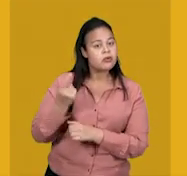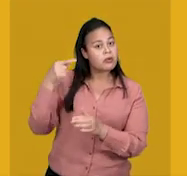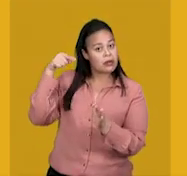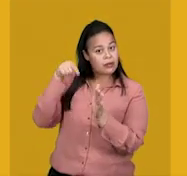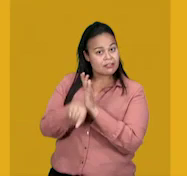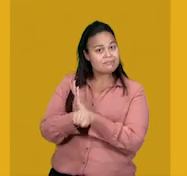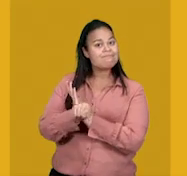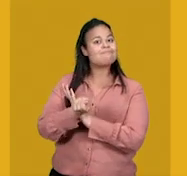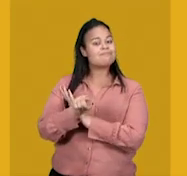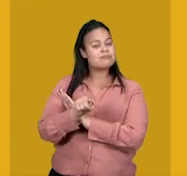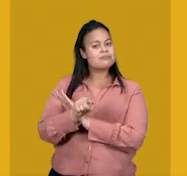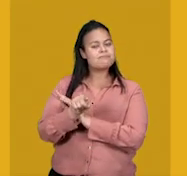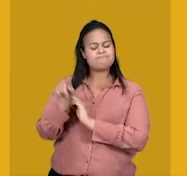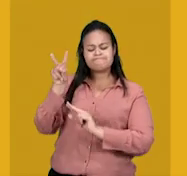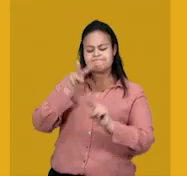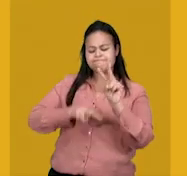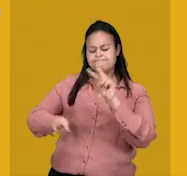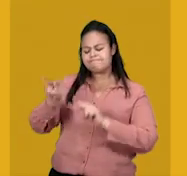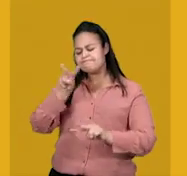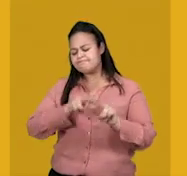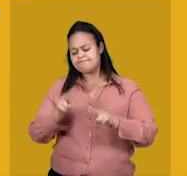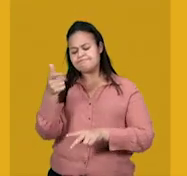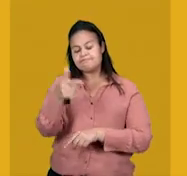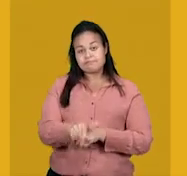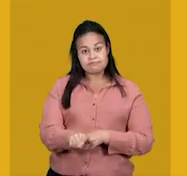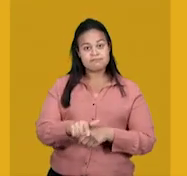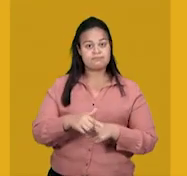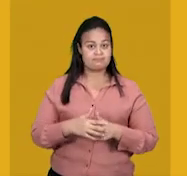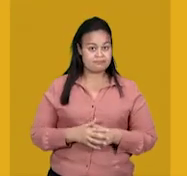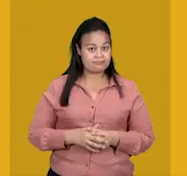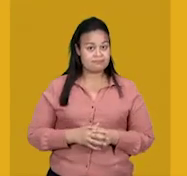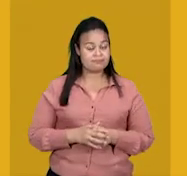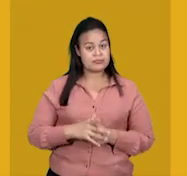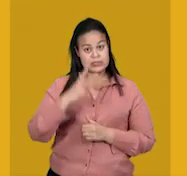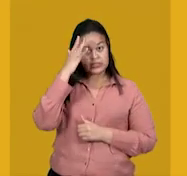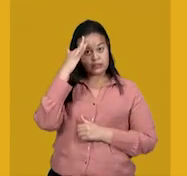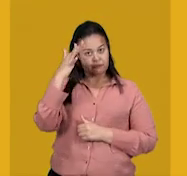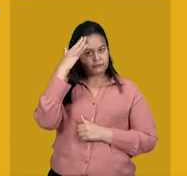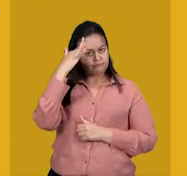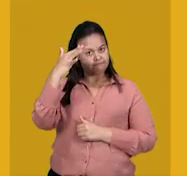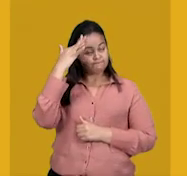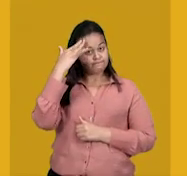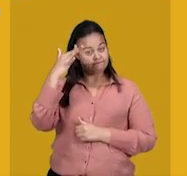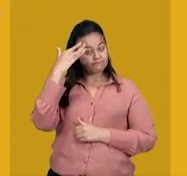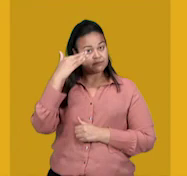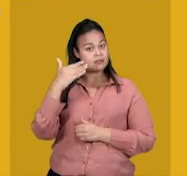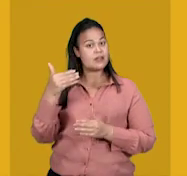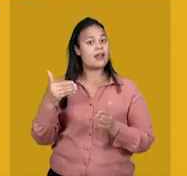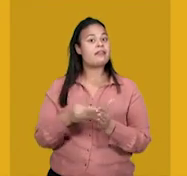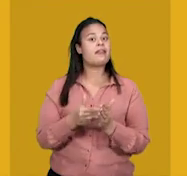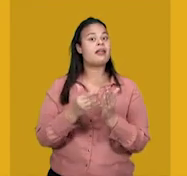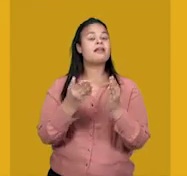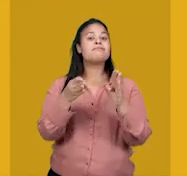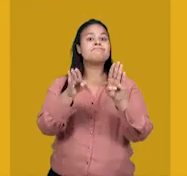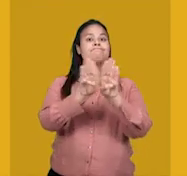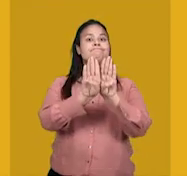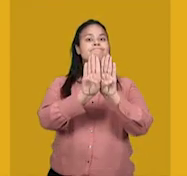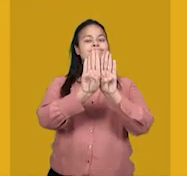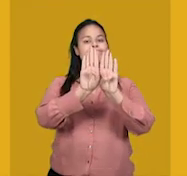e reavaliado. Essa reflexão vai até a queda do Muro de Berlim,